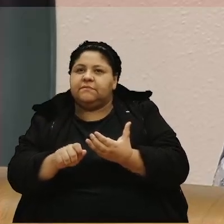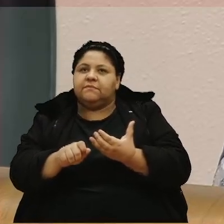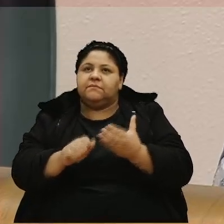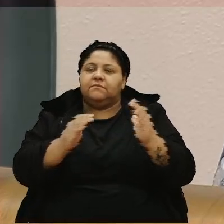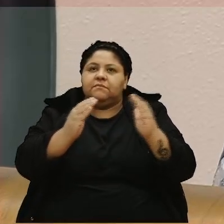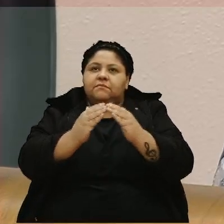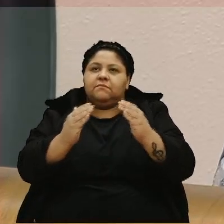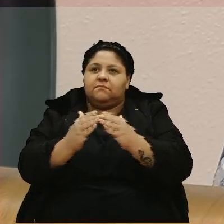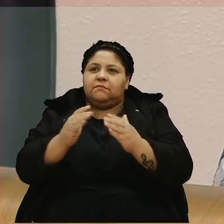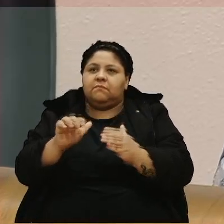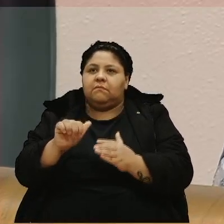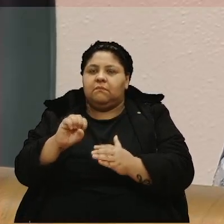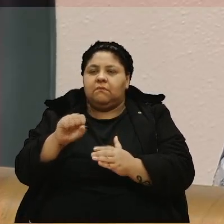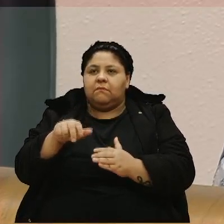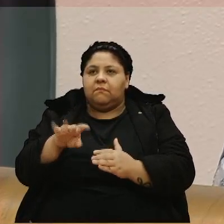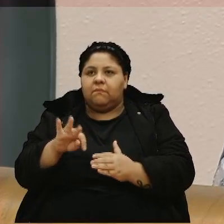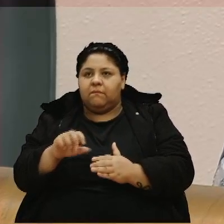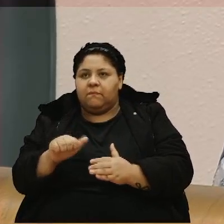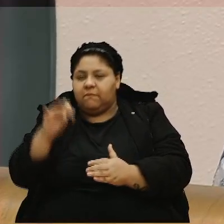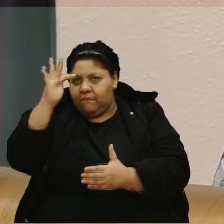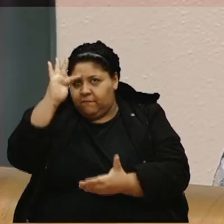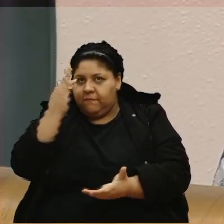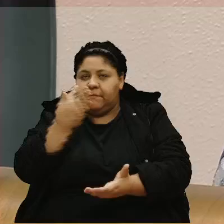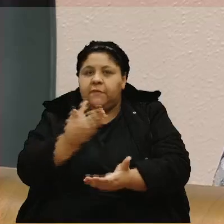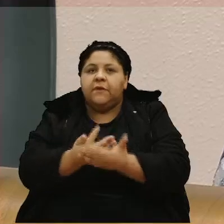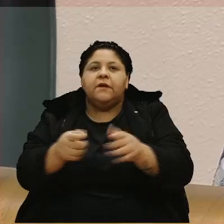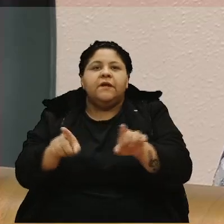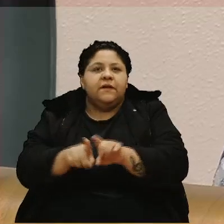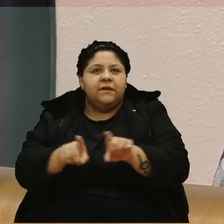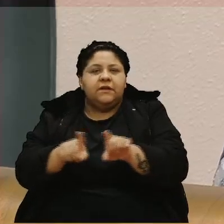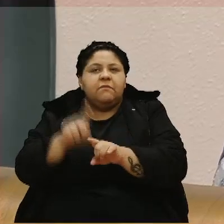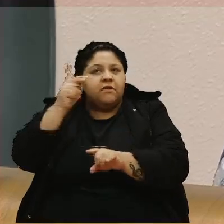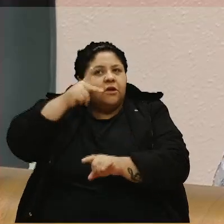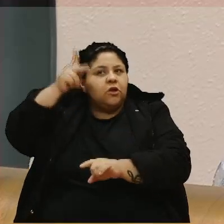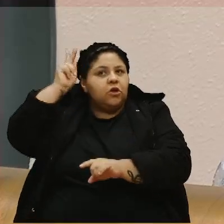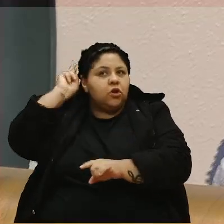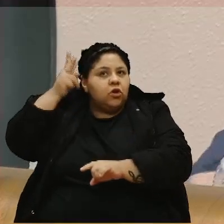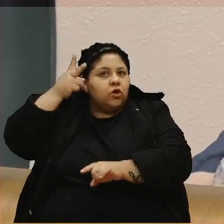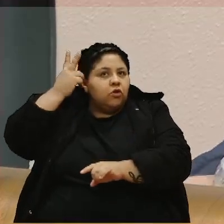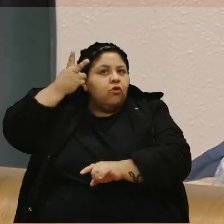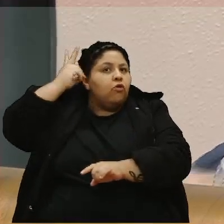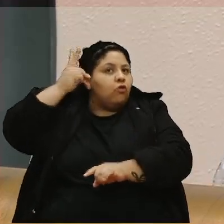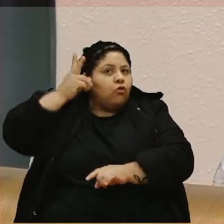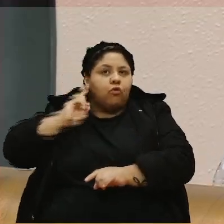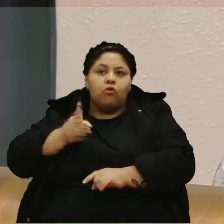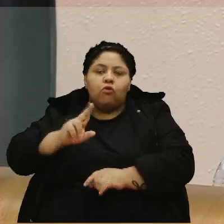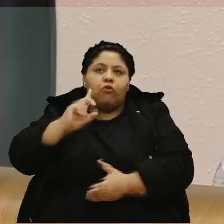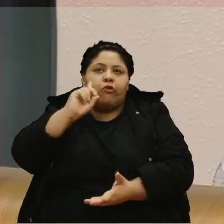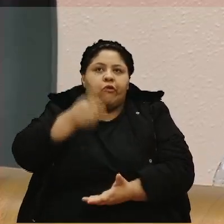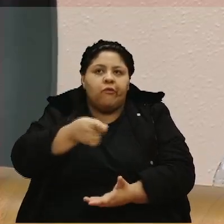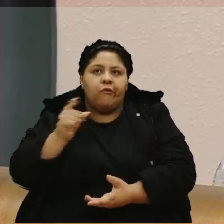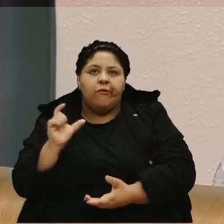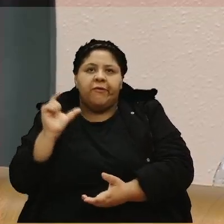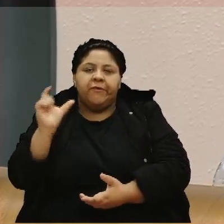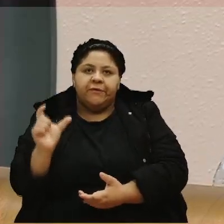a recondução do atual presidente da UAB, que seguirá em mandato, Valdir Walter. Com a